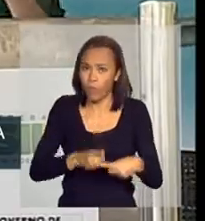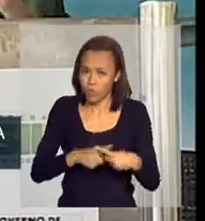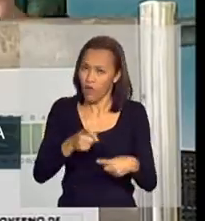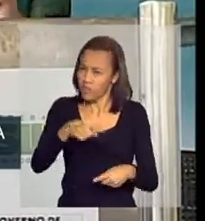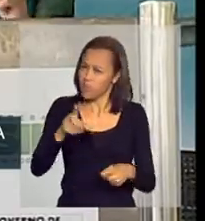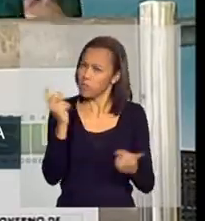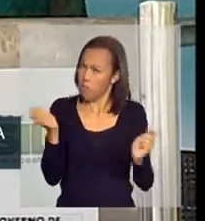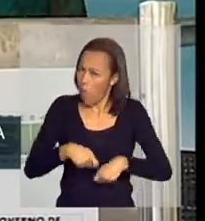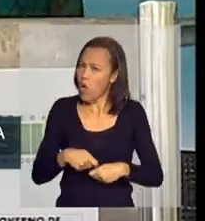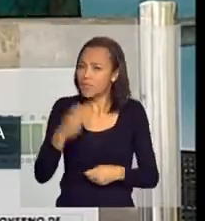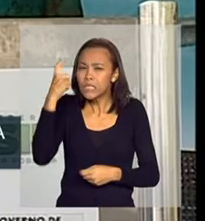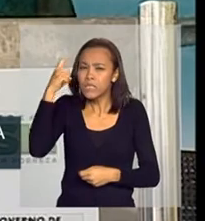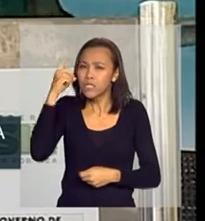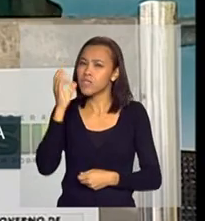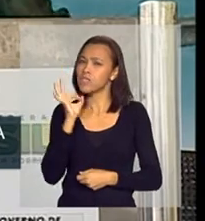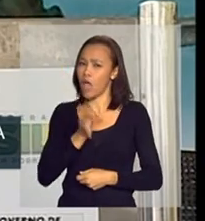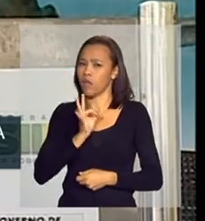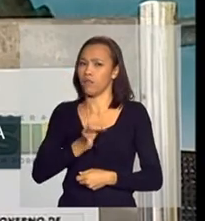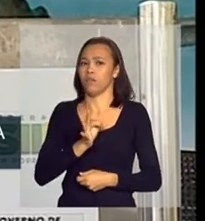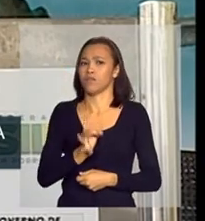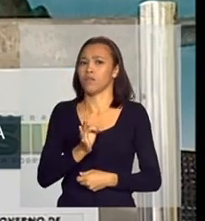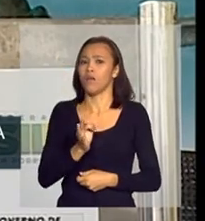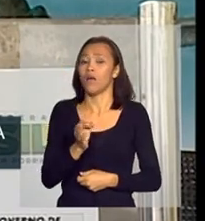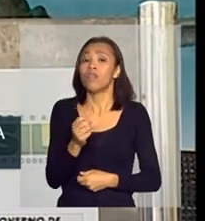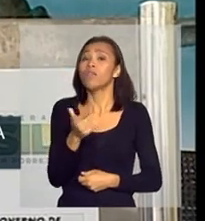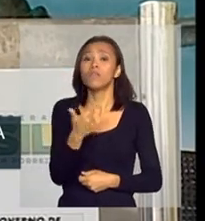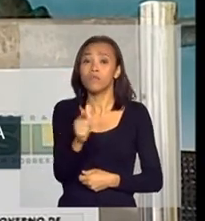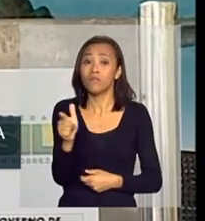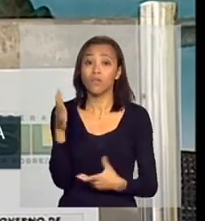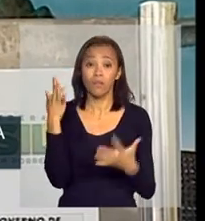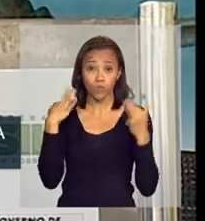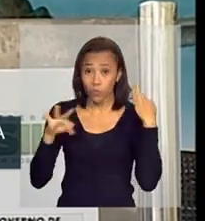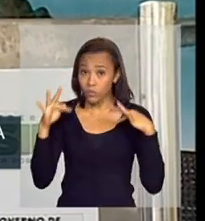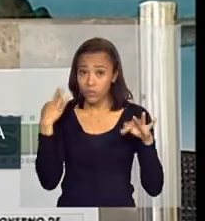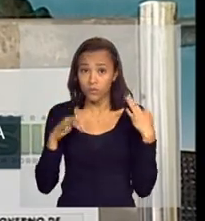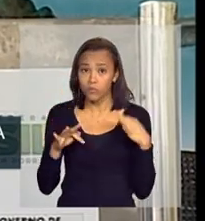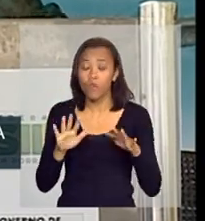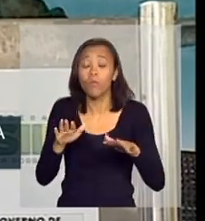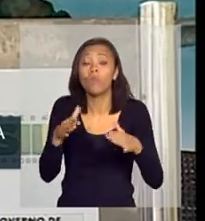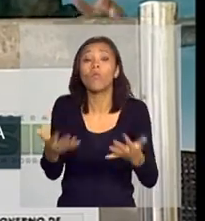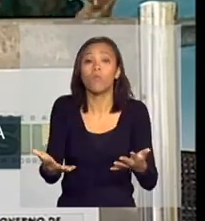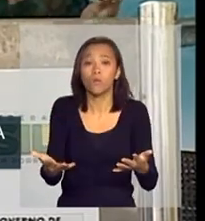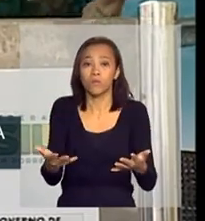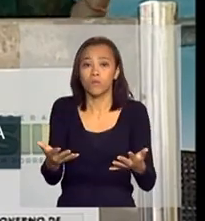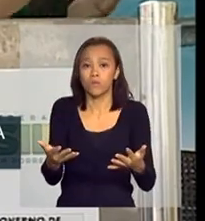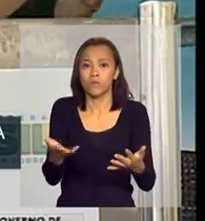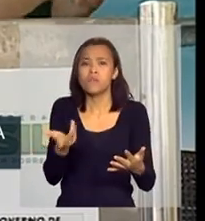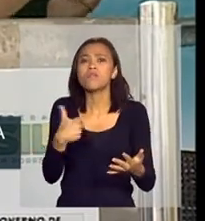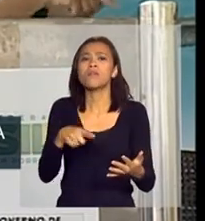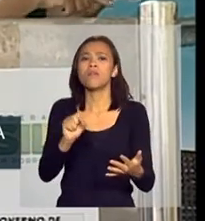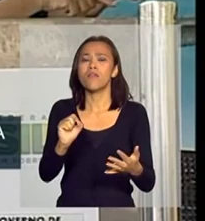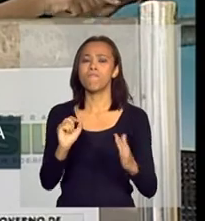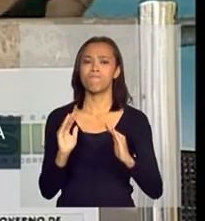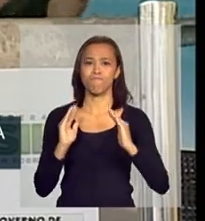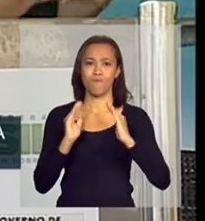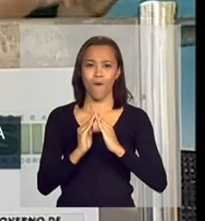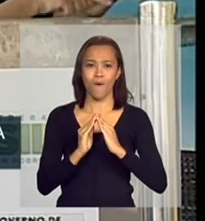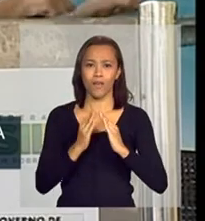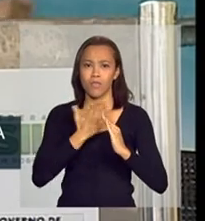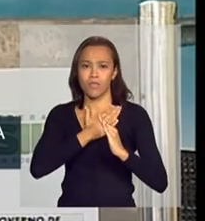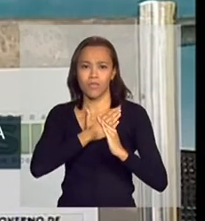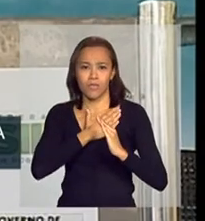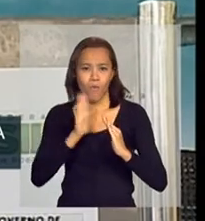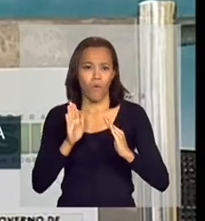podem ter certeza, não há turismo quando quem mora no lugar não